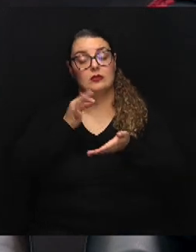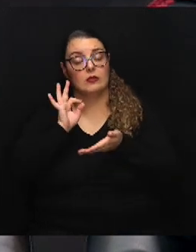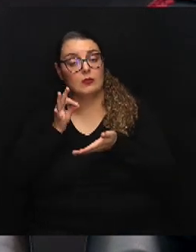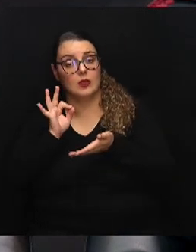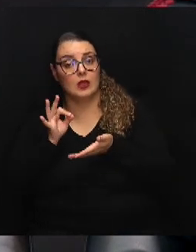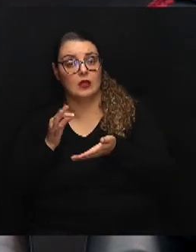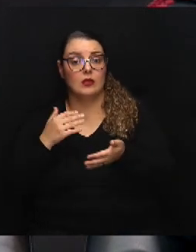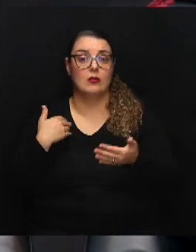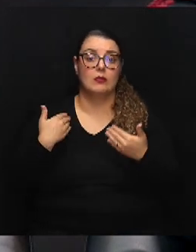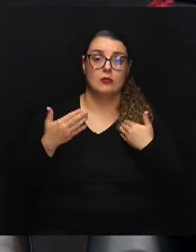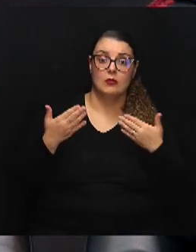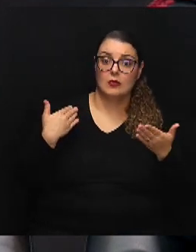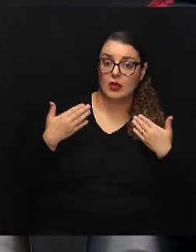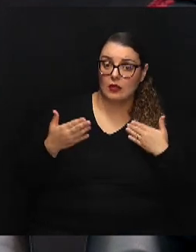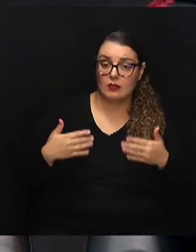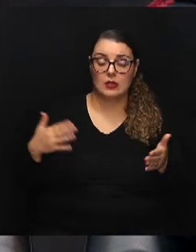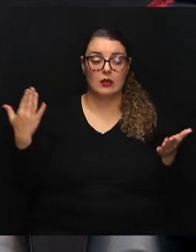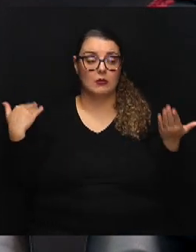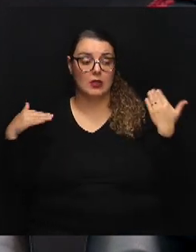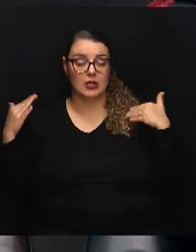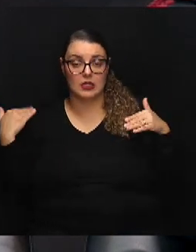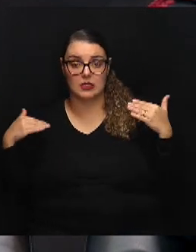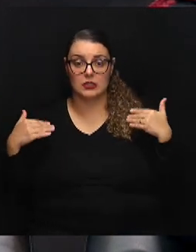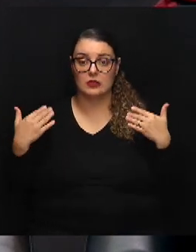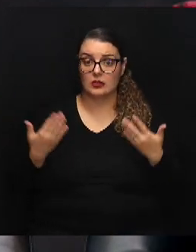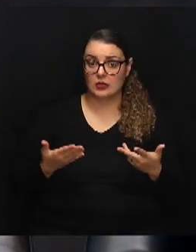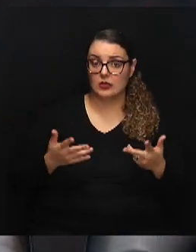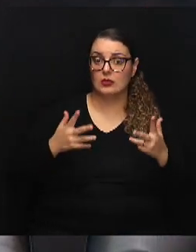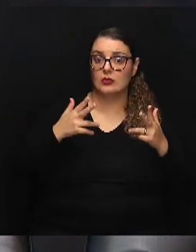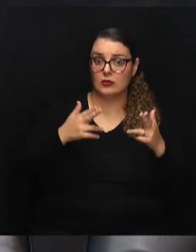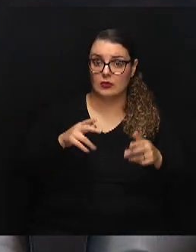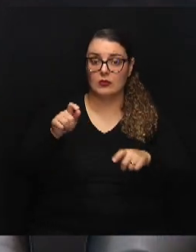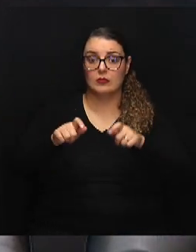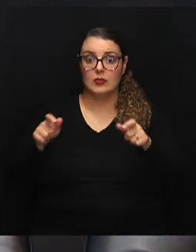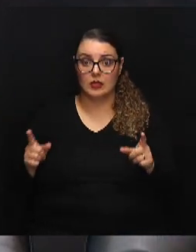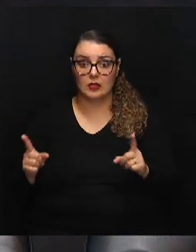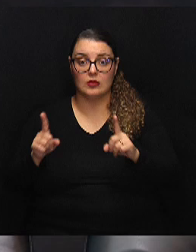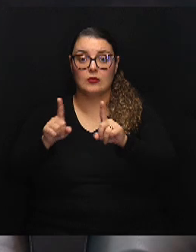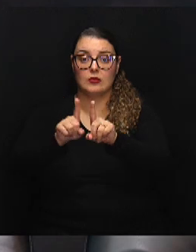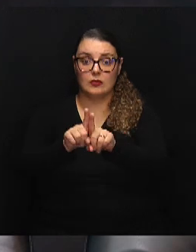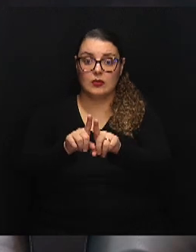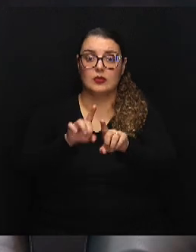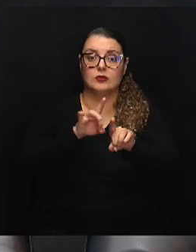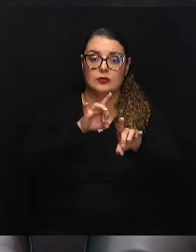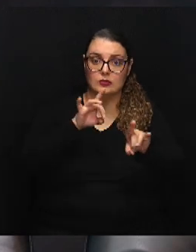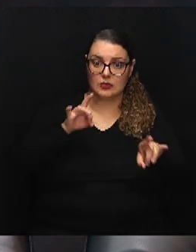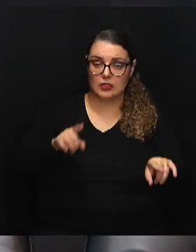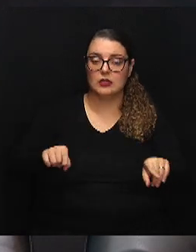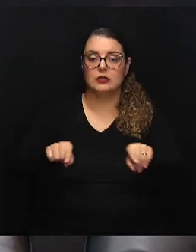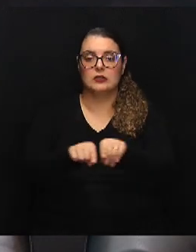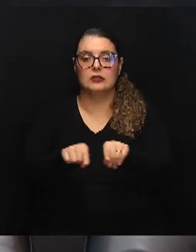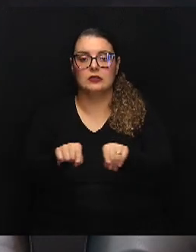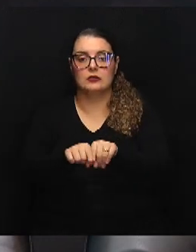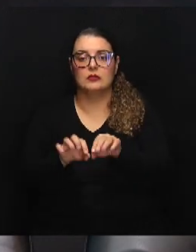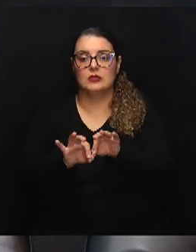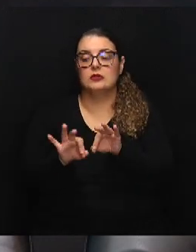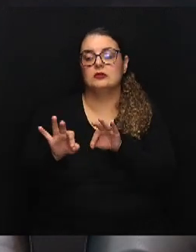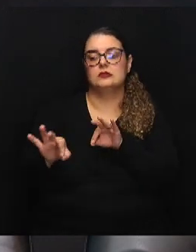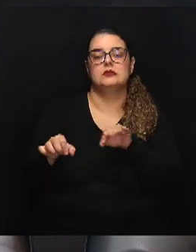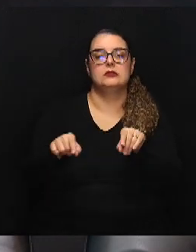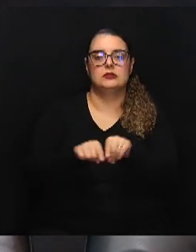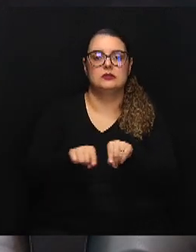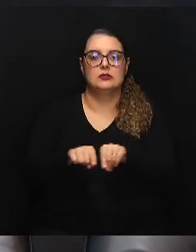para andar no parque. Então, ao mesmo tempo que as pessoas estão muito próximas no online, tem esse distanciamento